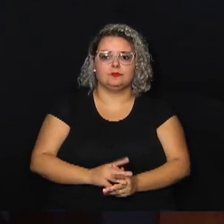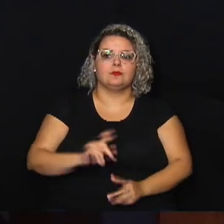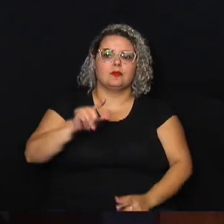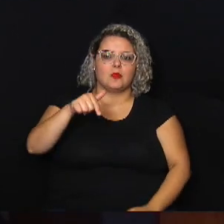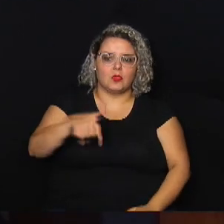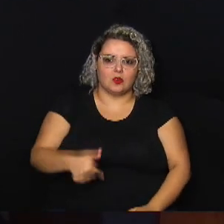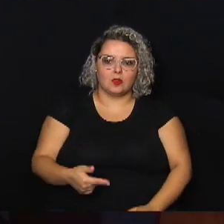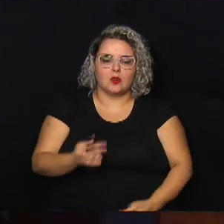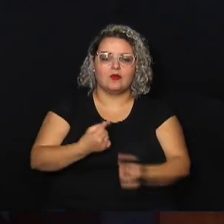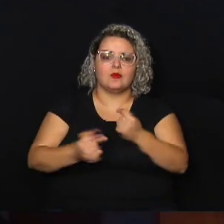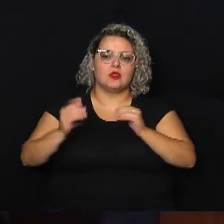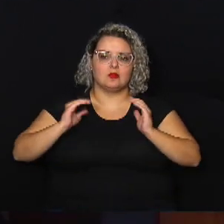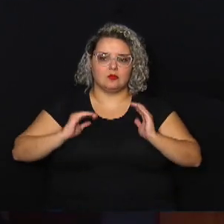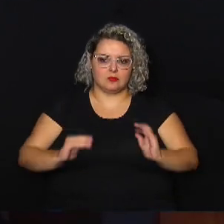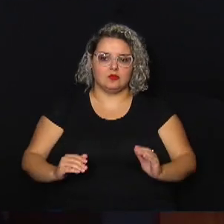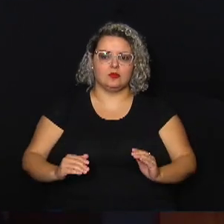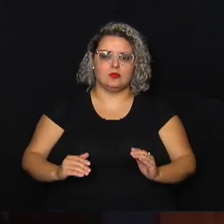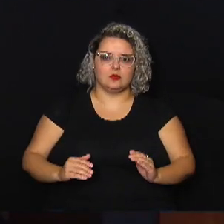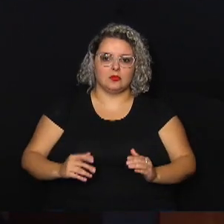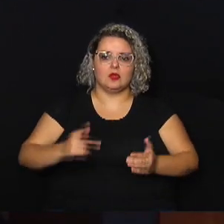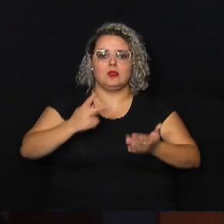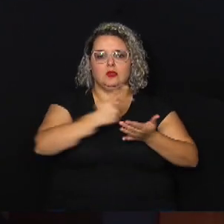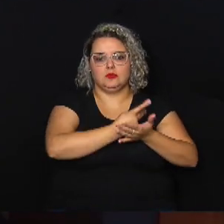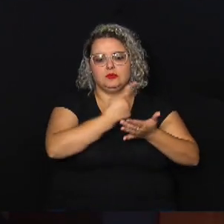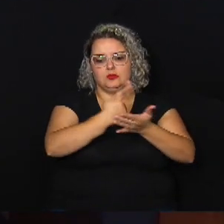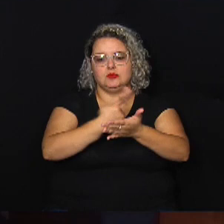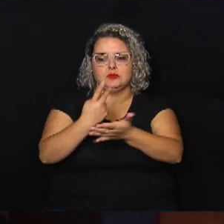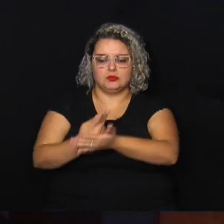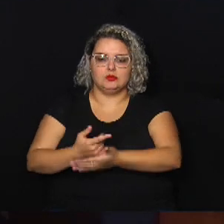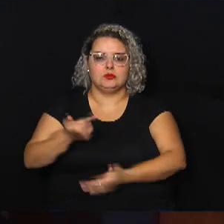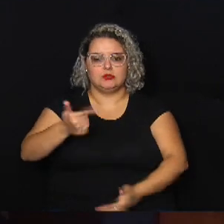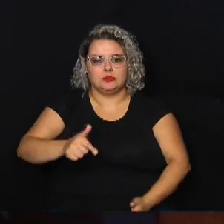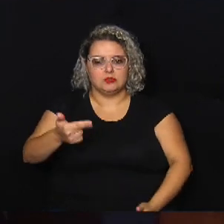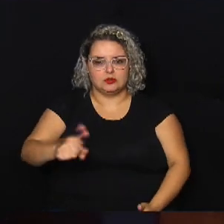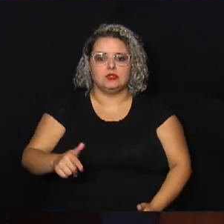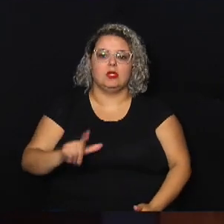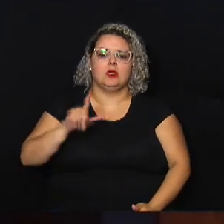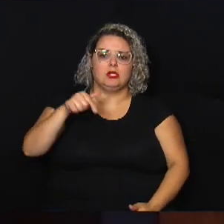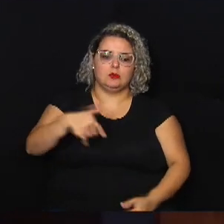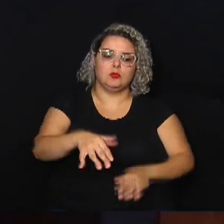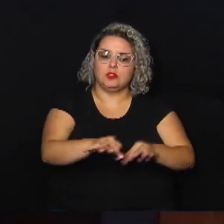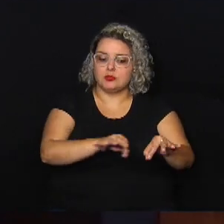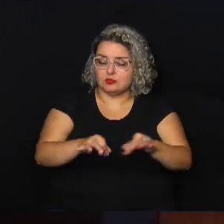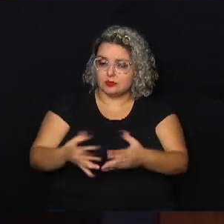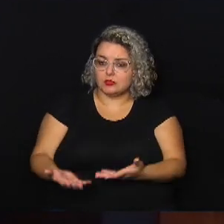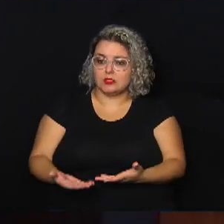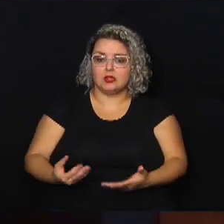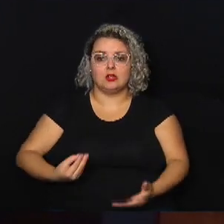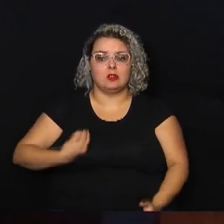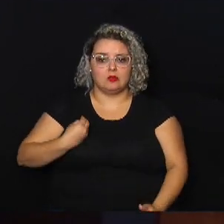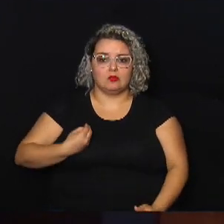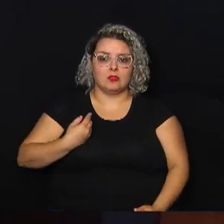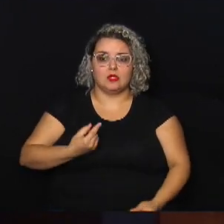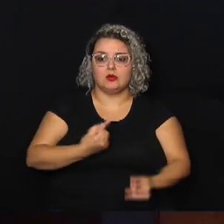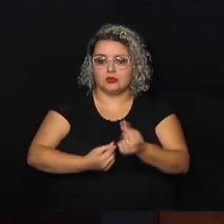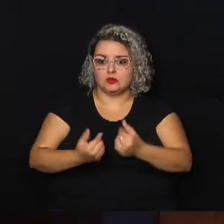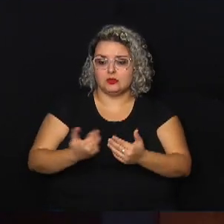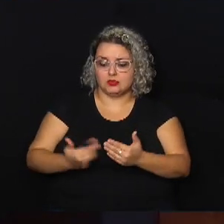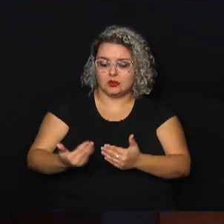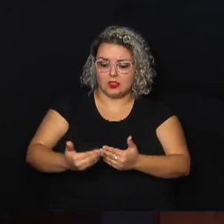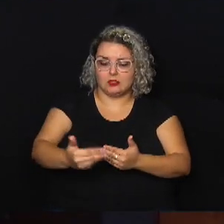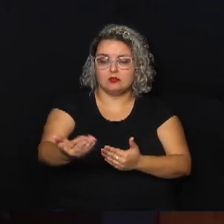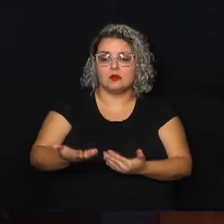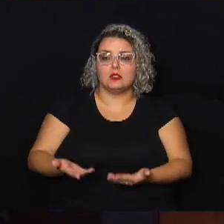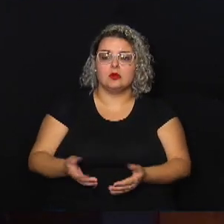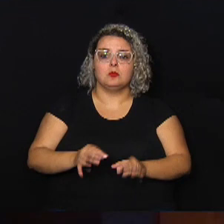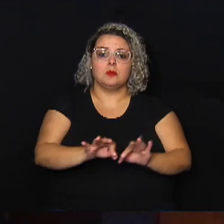finanças comportamentais, evitar os erros quanto mais. Depois você planeja a sua vida financeira, esse algoritmo que eu te falei,